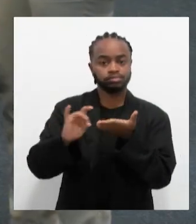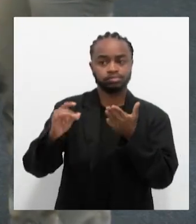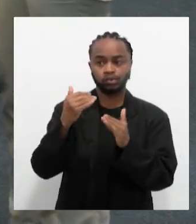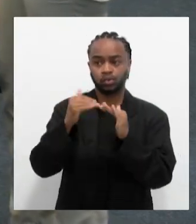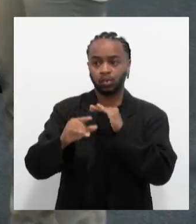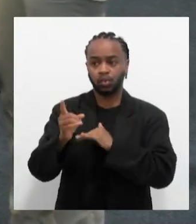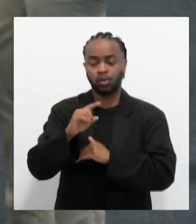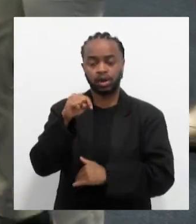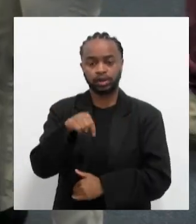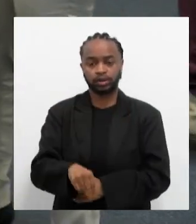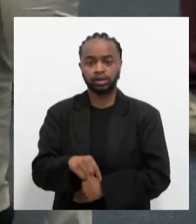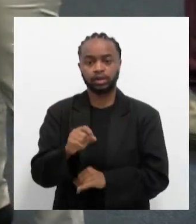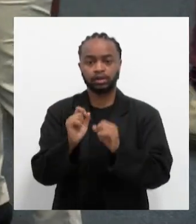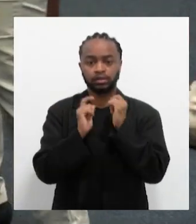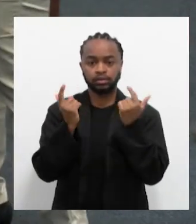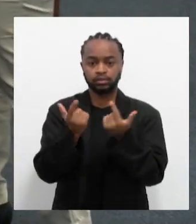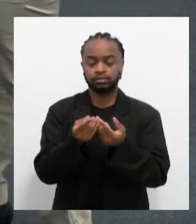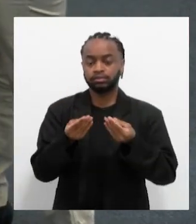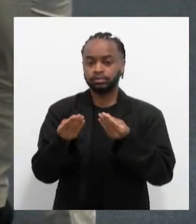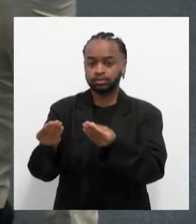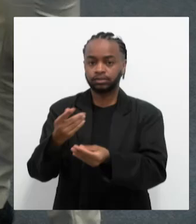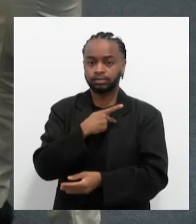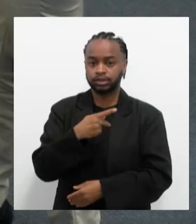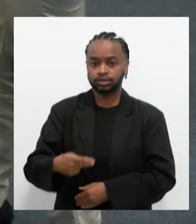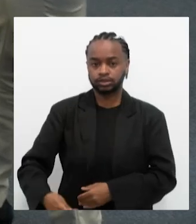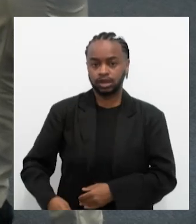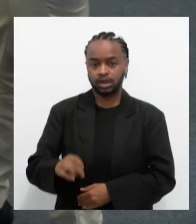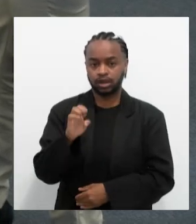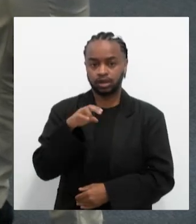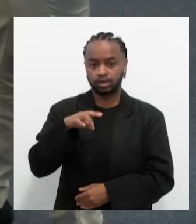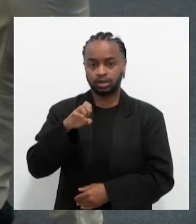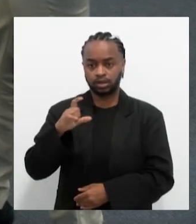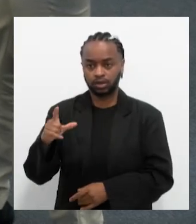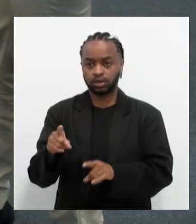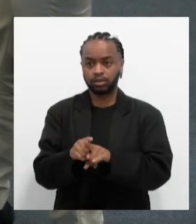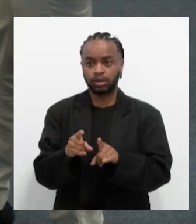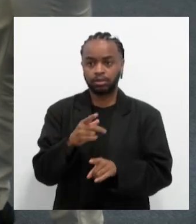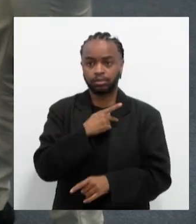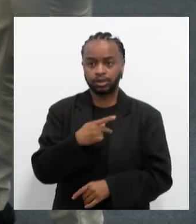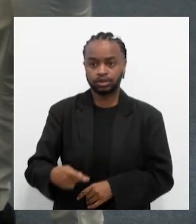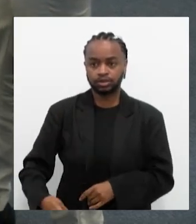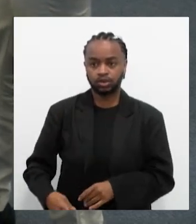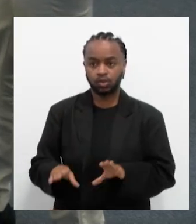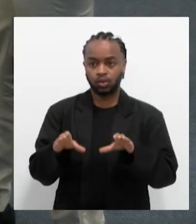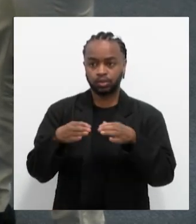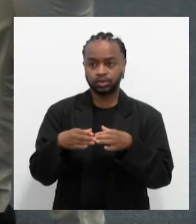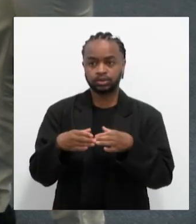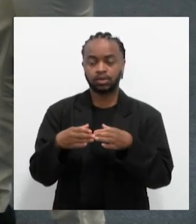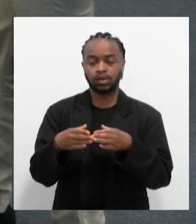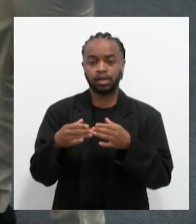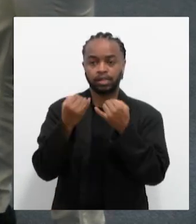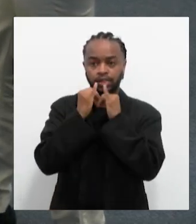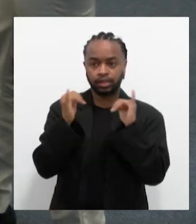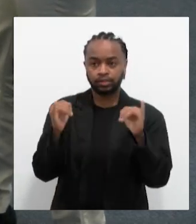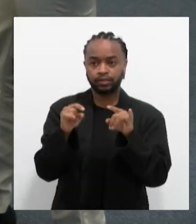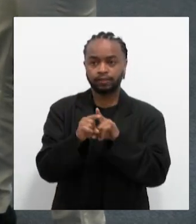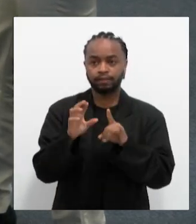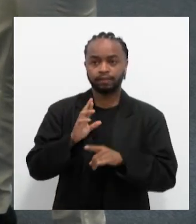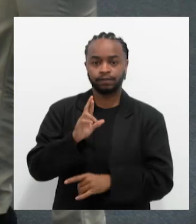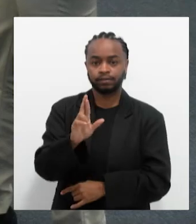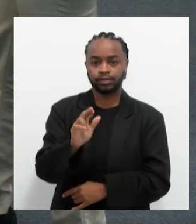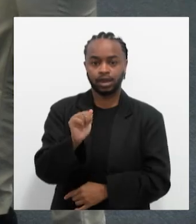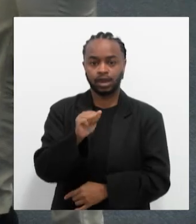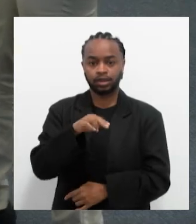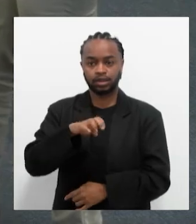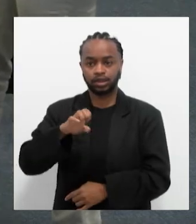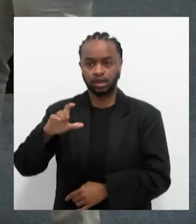essa casa ao presidente da Enel, ao presidente da Comissão de Minas e Energia e à representação da ANEEL, que